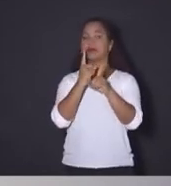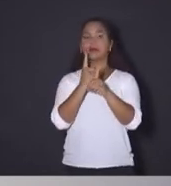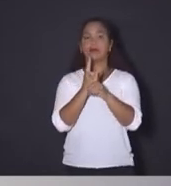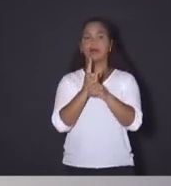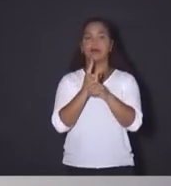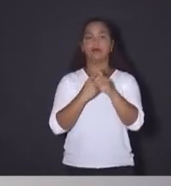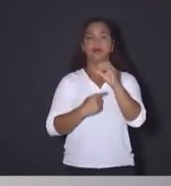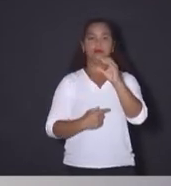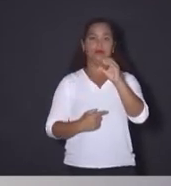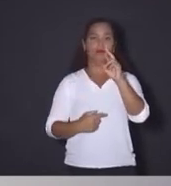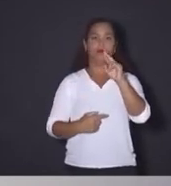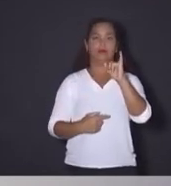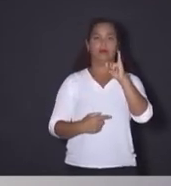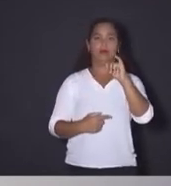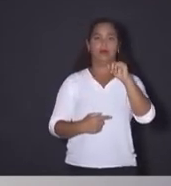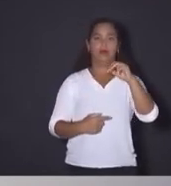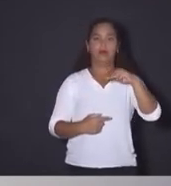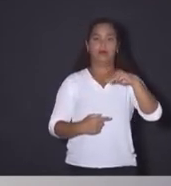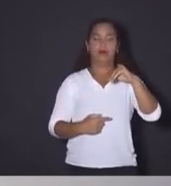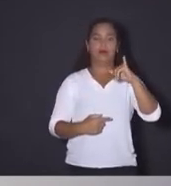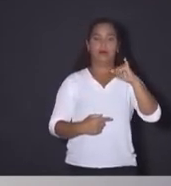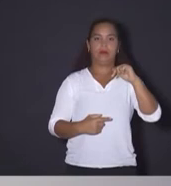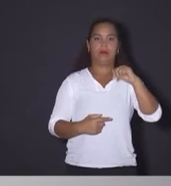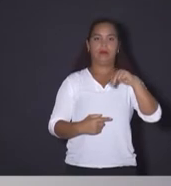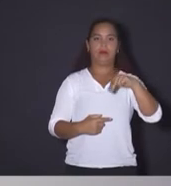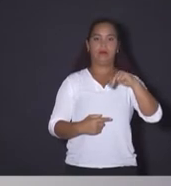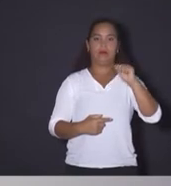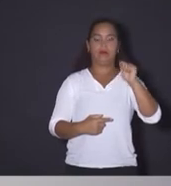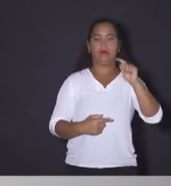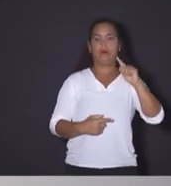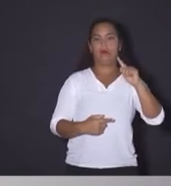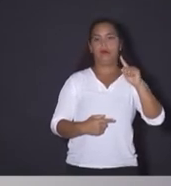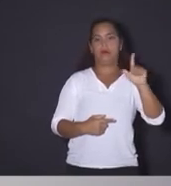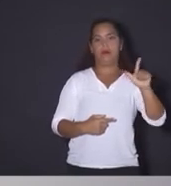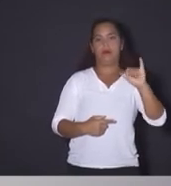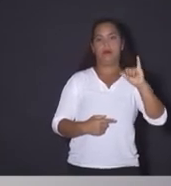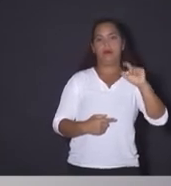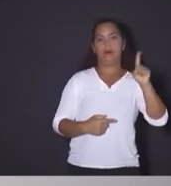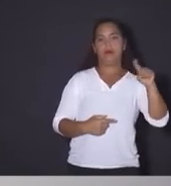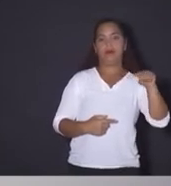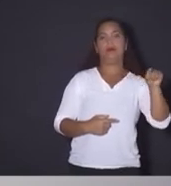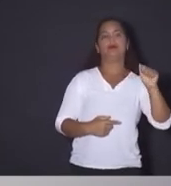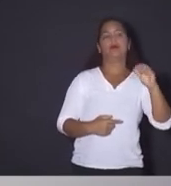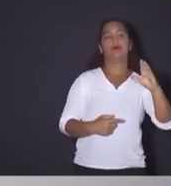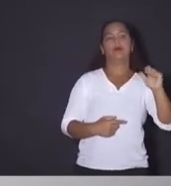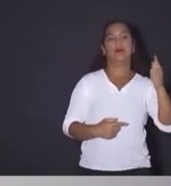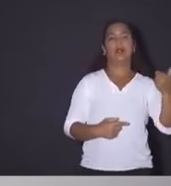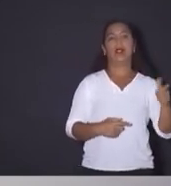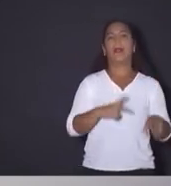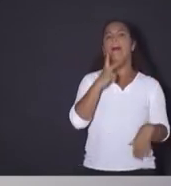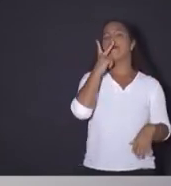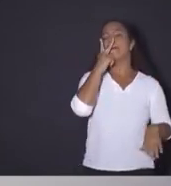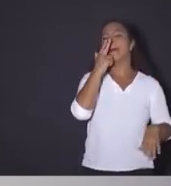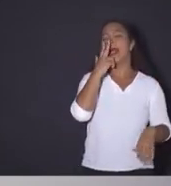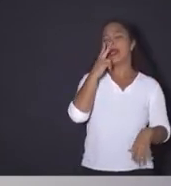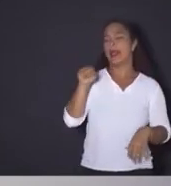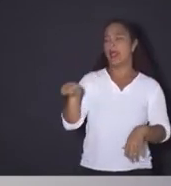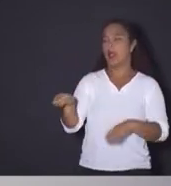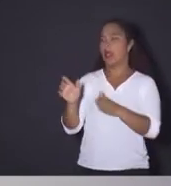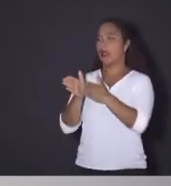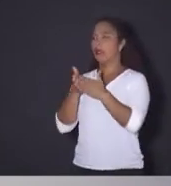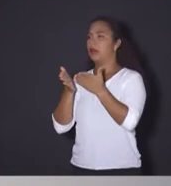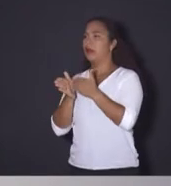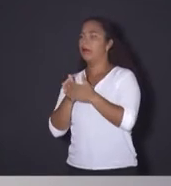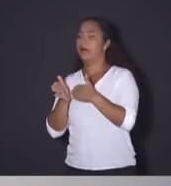criminalização dos pobres bem articulada uma idéia de que o pobre é menos capaz organicamente e por